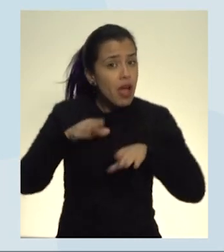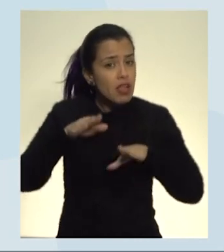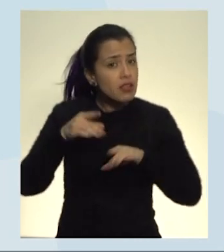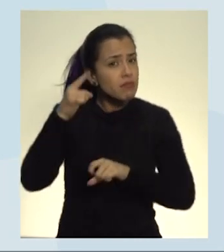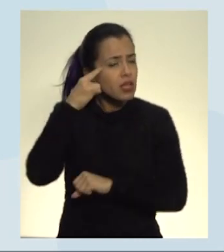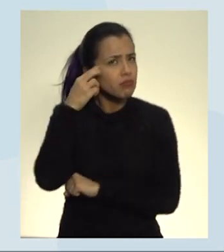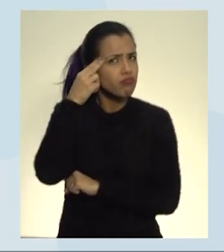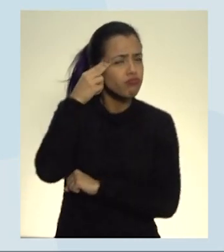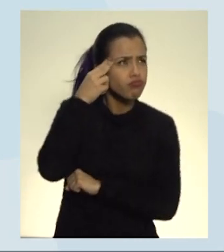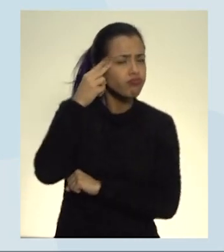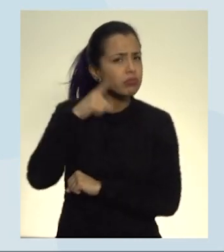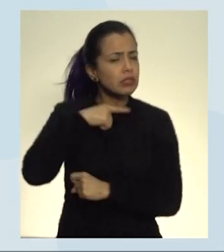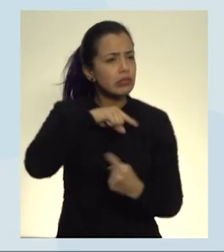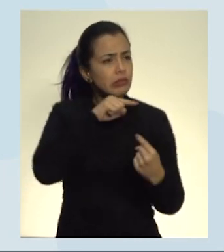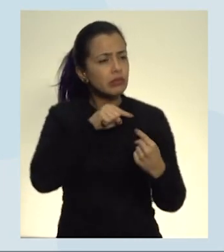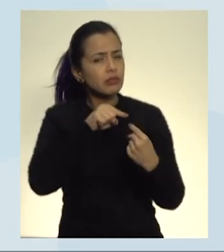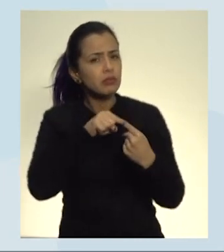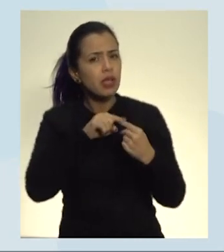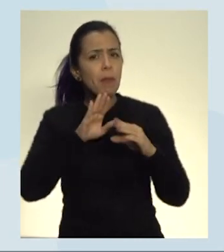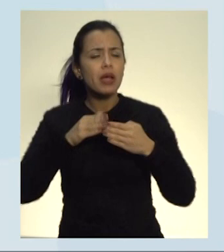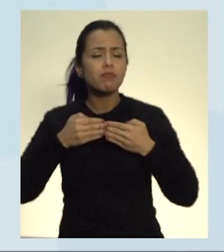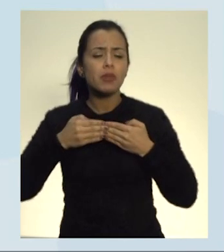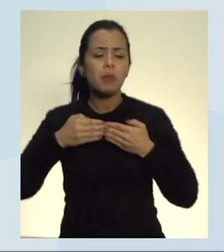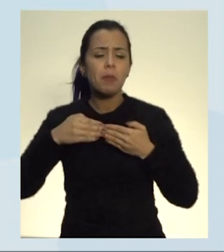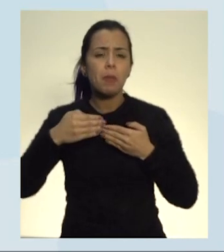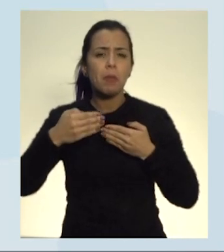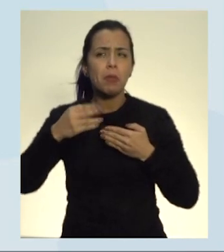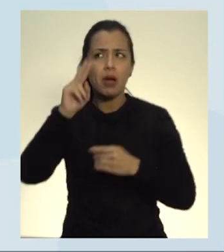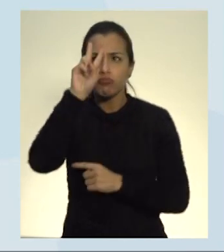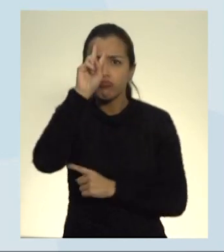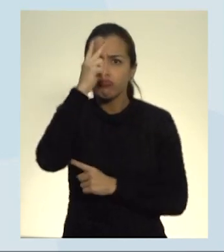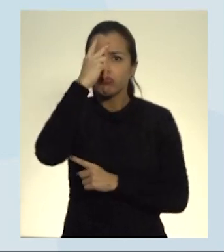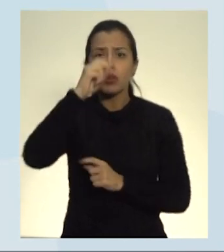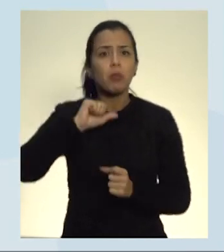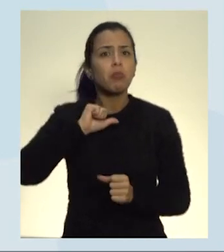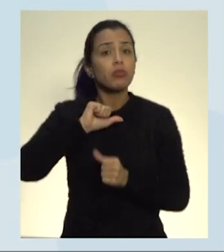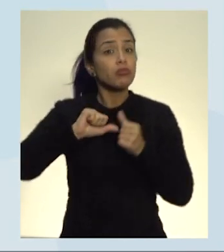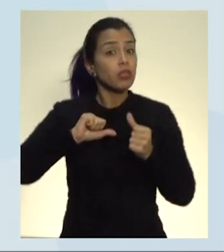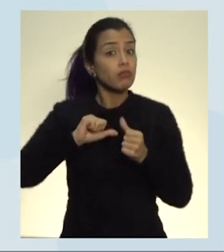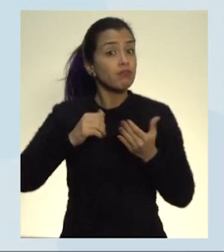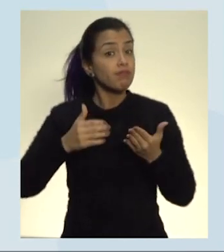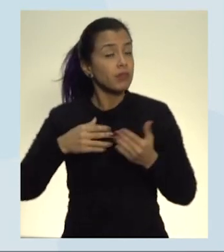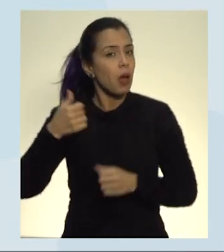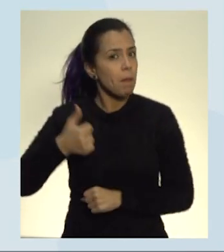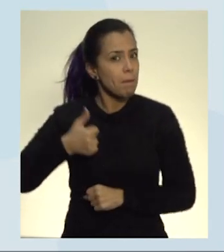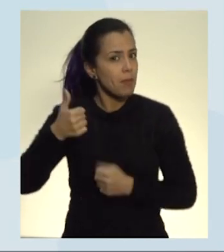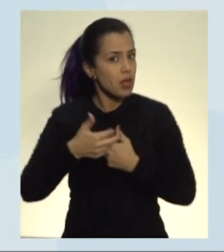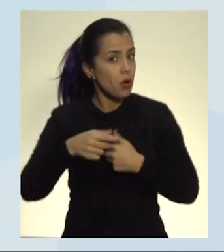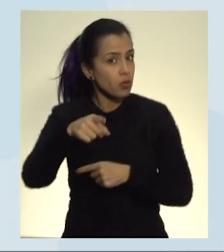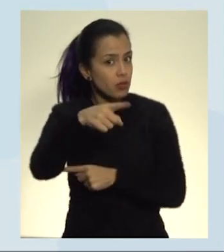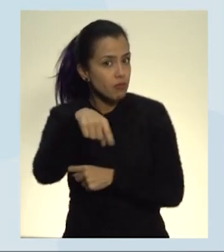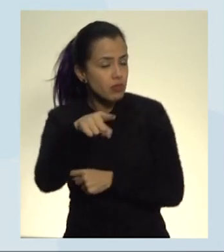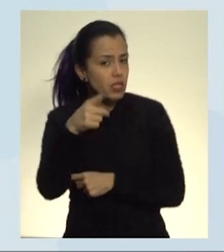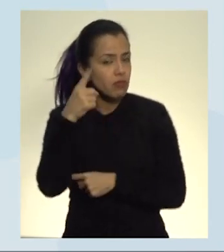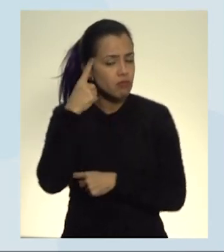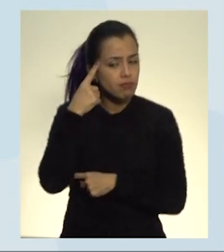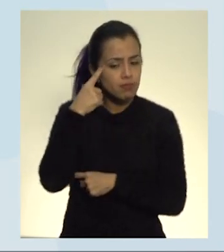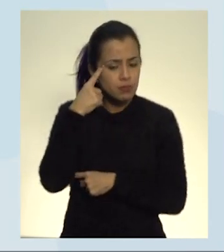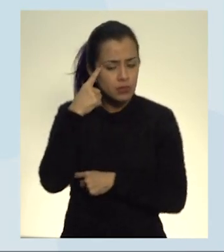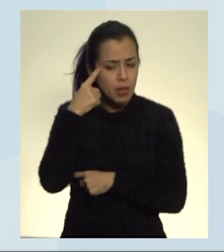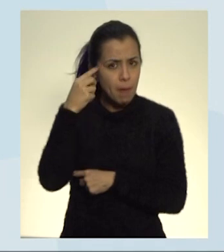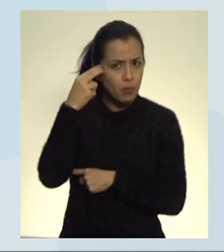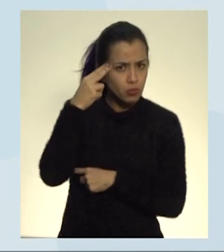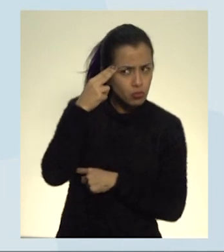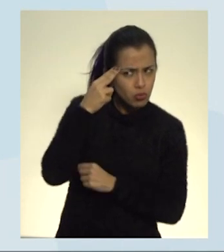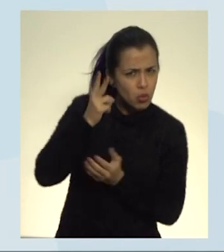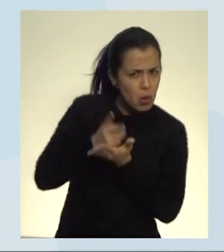num objetivo, e ao longo do ano a gente muda. Então, a primeira coisa, vocês vão escrever se é o mesmo que tinha no